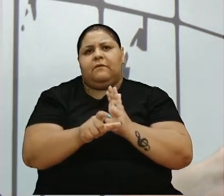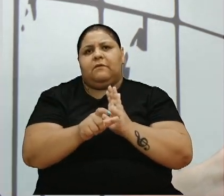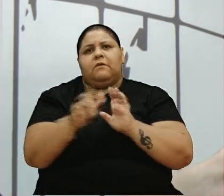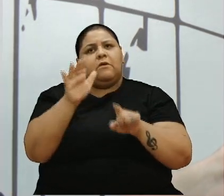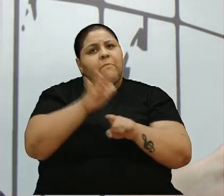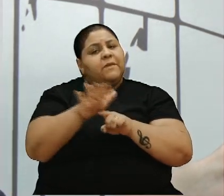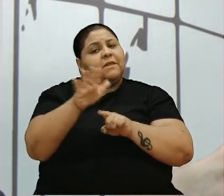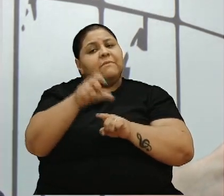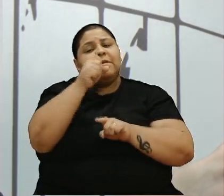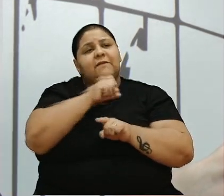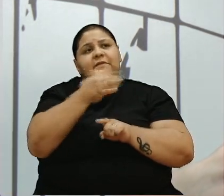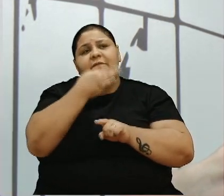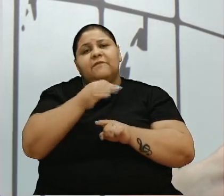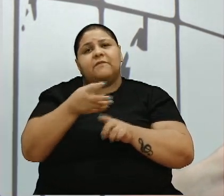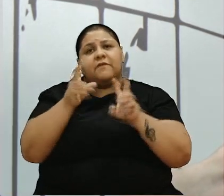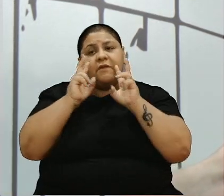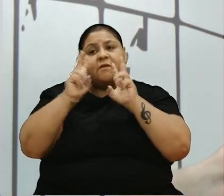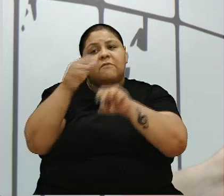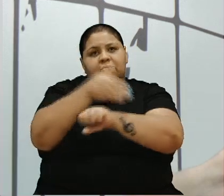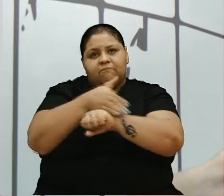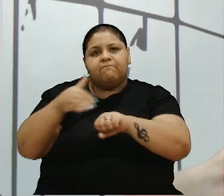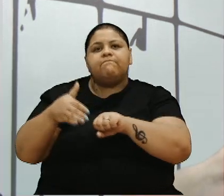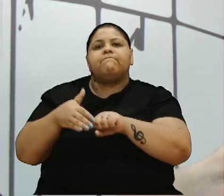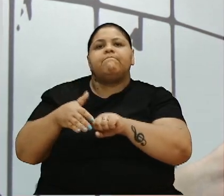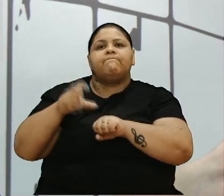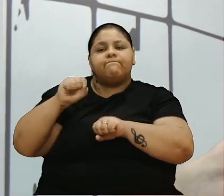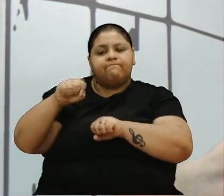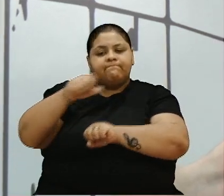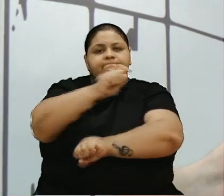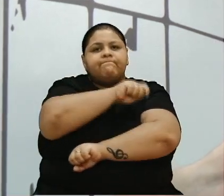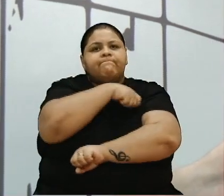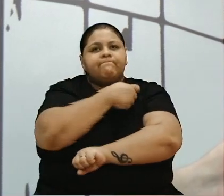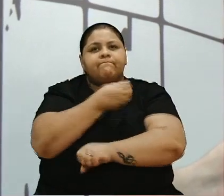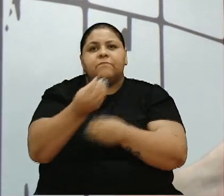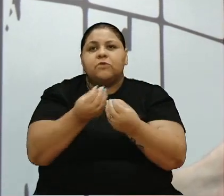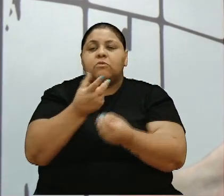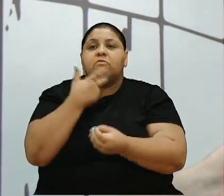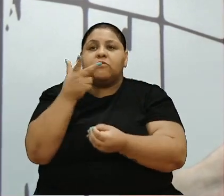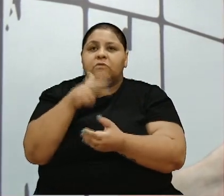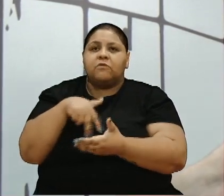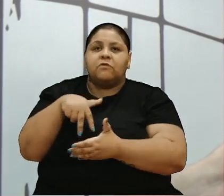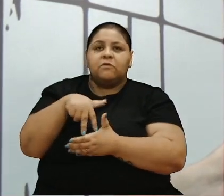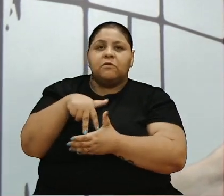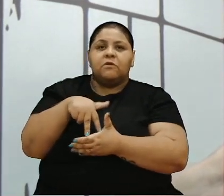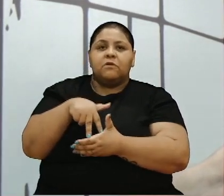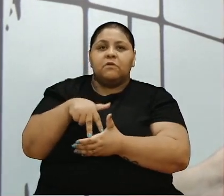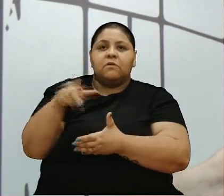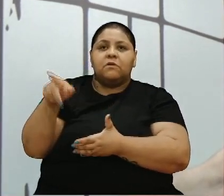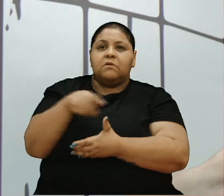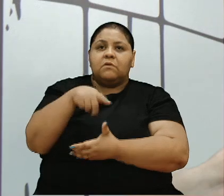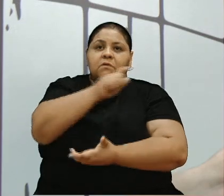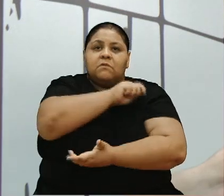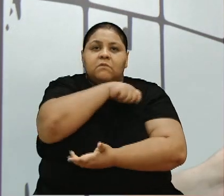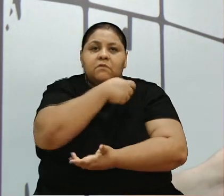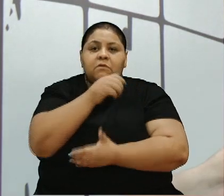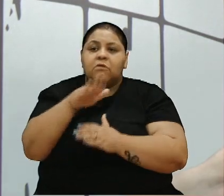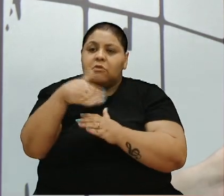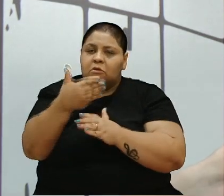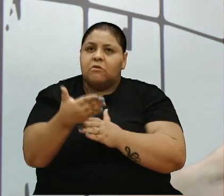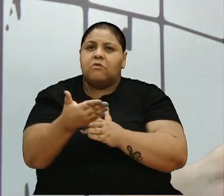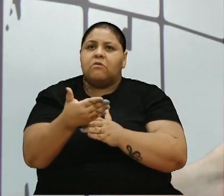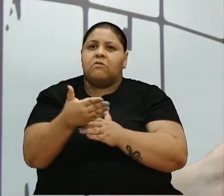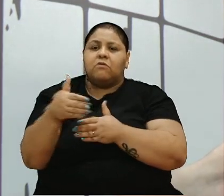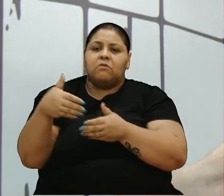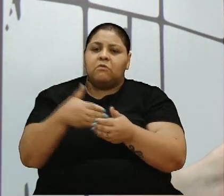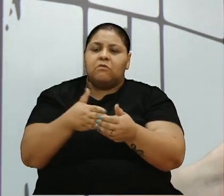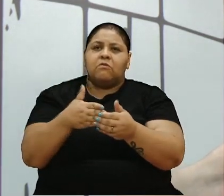de Caxias. Então a gente quer ver isso na rua, vamos sim fiscalizar e como eu falei na tribuna, se alguém for impedir nossa fiscalização, próxima vez a gente vai conduzir